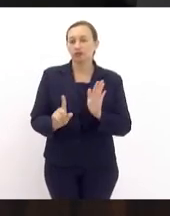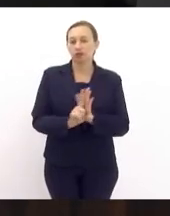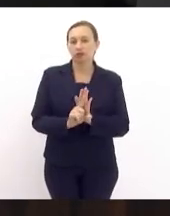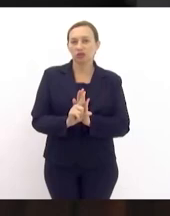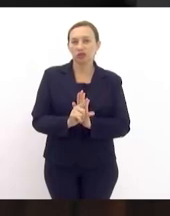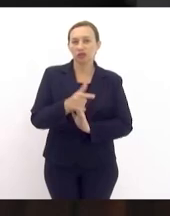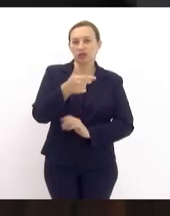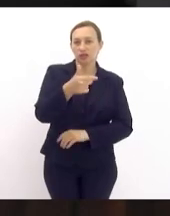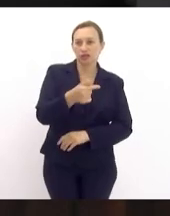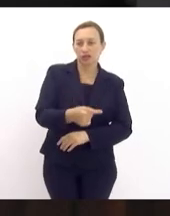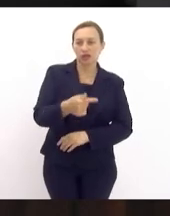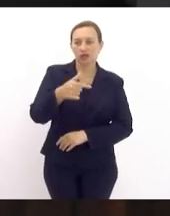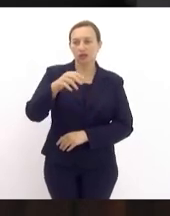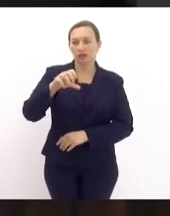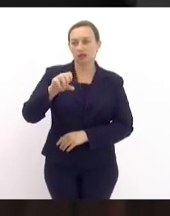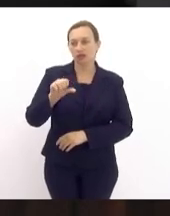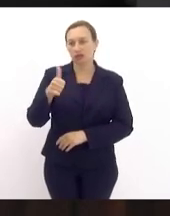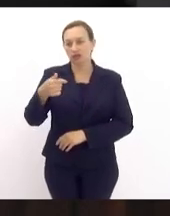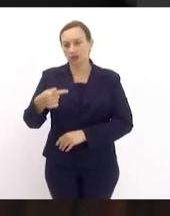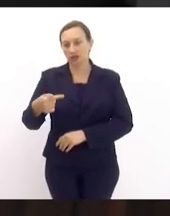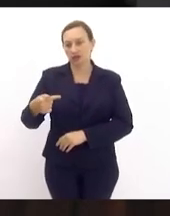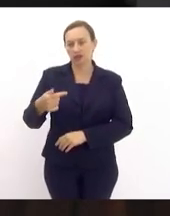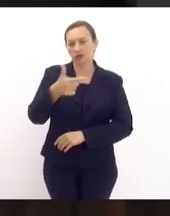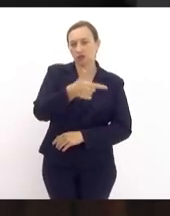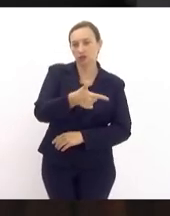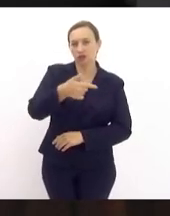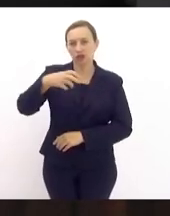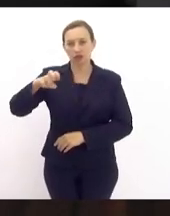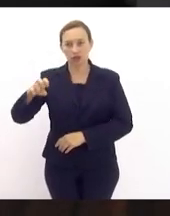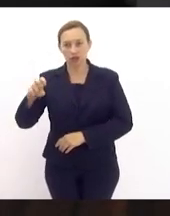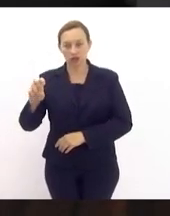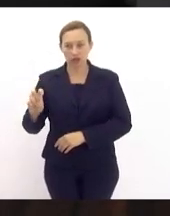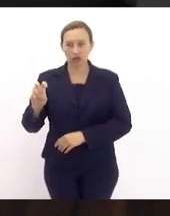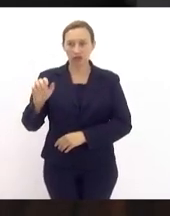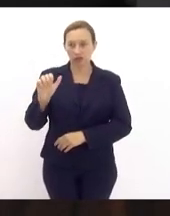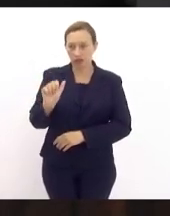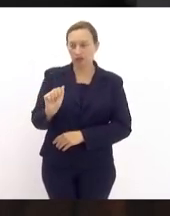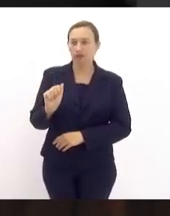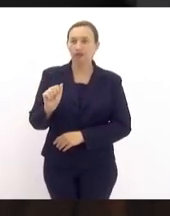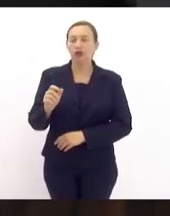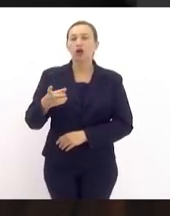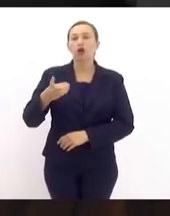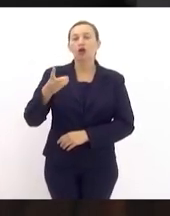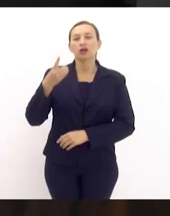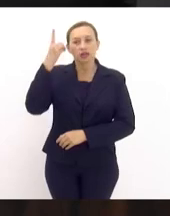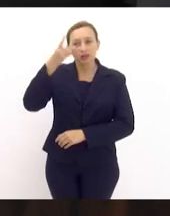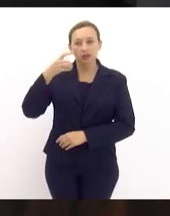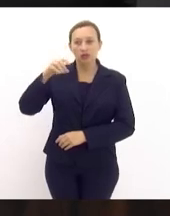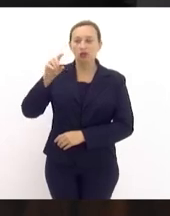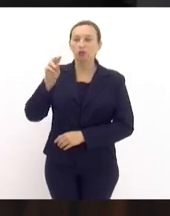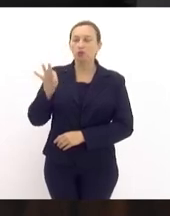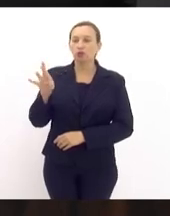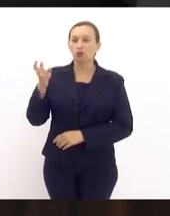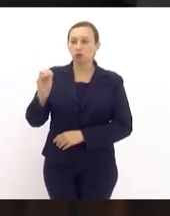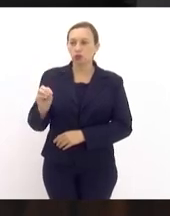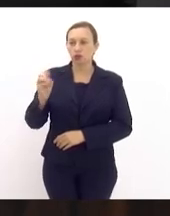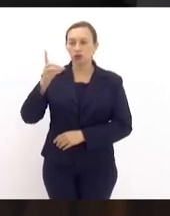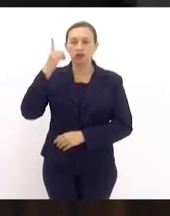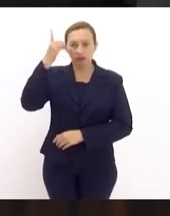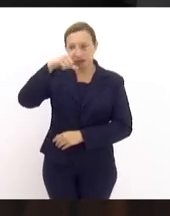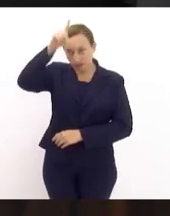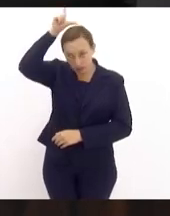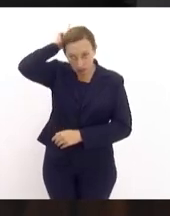número 717-A de 2015, de autoria dos deputados Bruno Dauaire e Luiz Paulo,